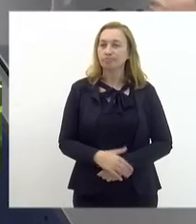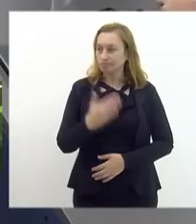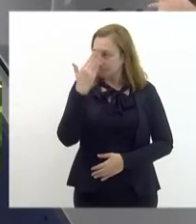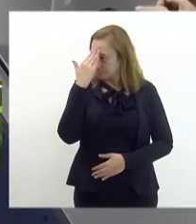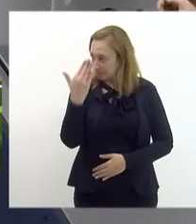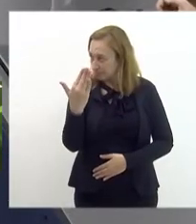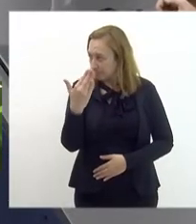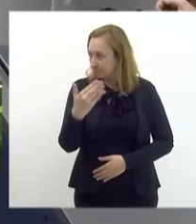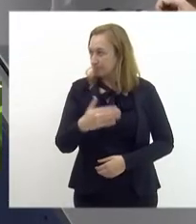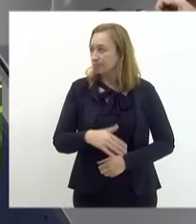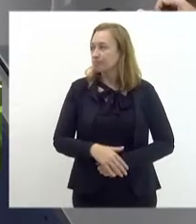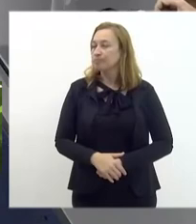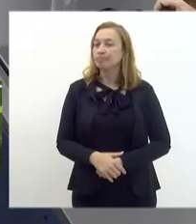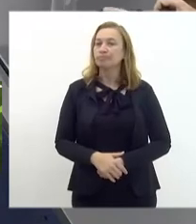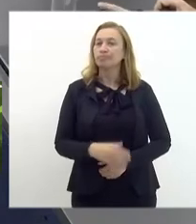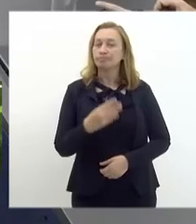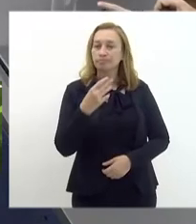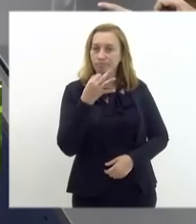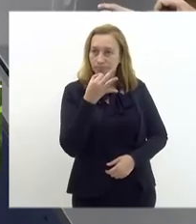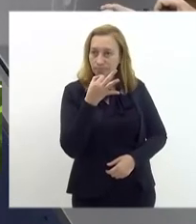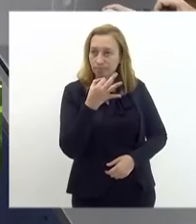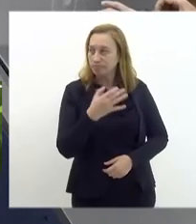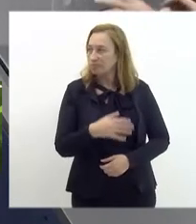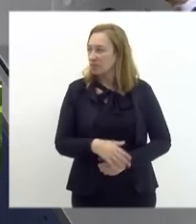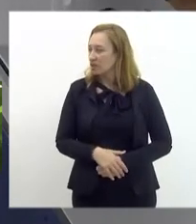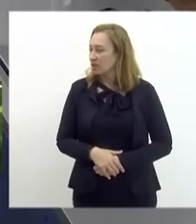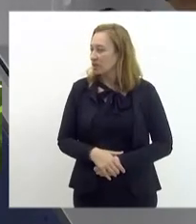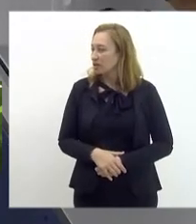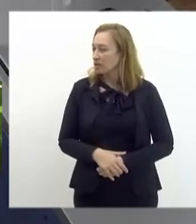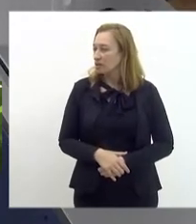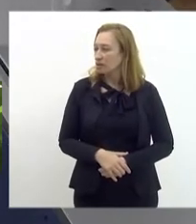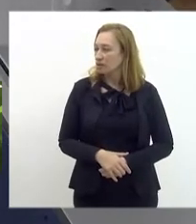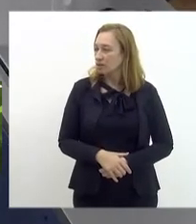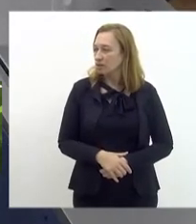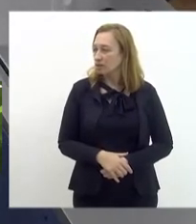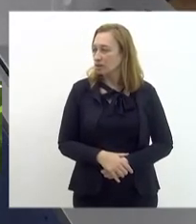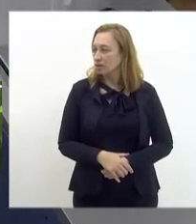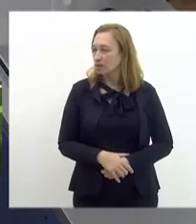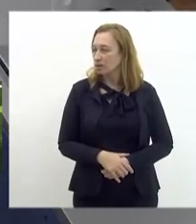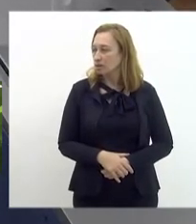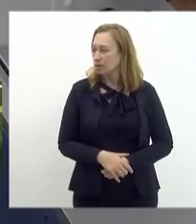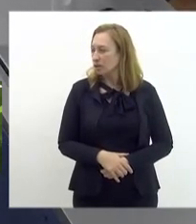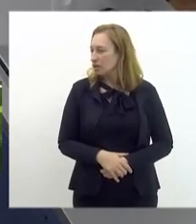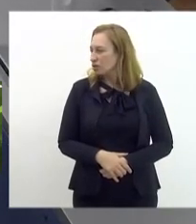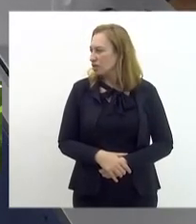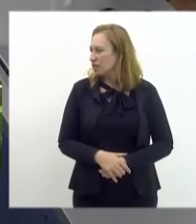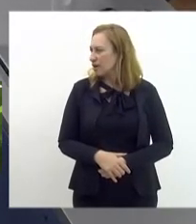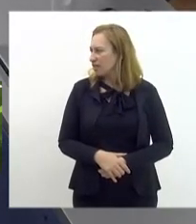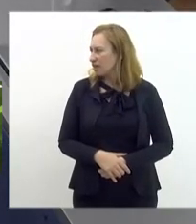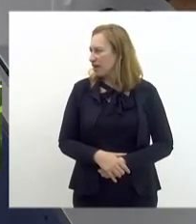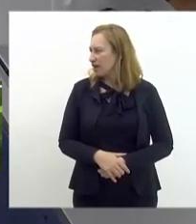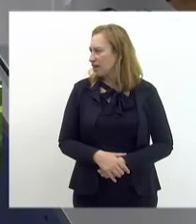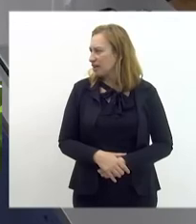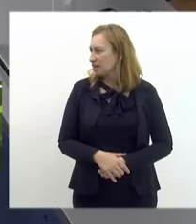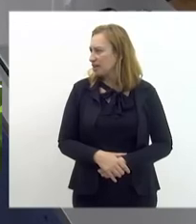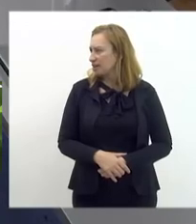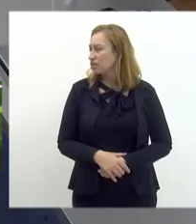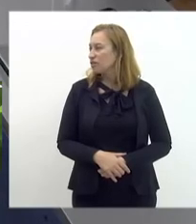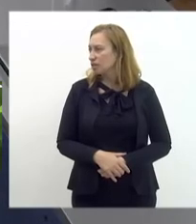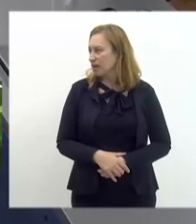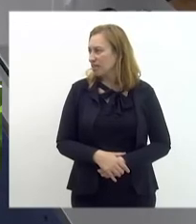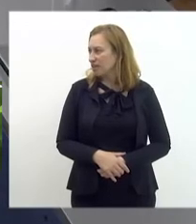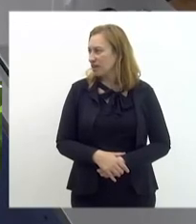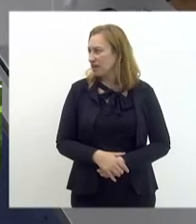Agradeço aí a sua sugestão e arguo se tem ainda mais alguém que queira fazer uso da